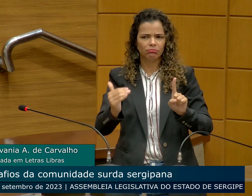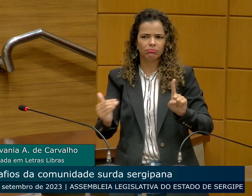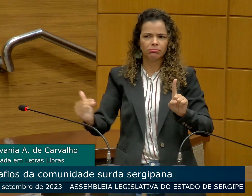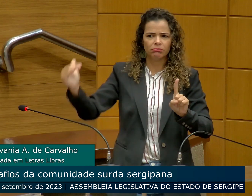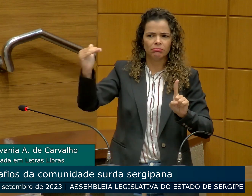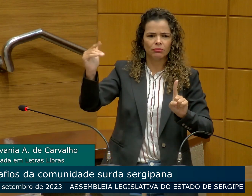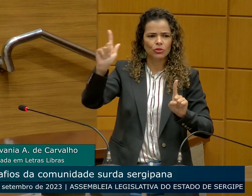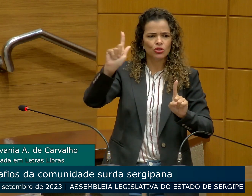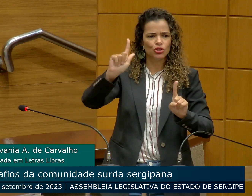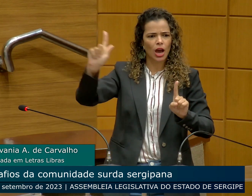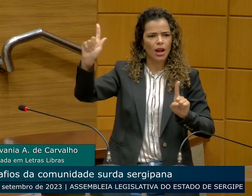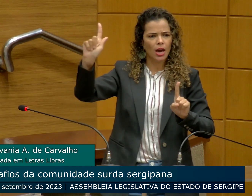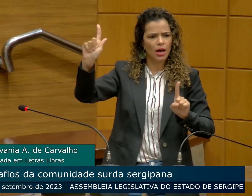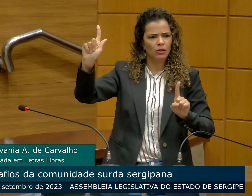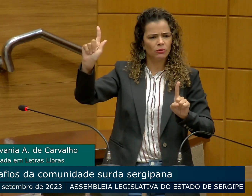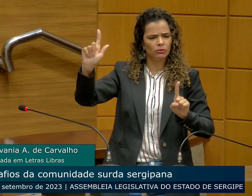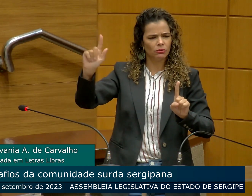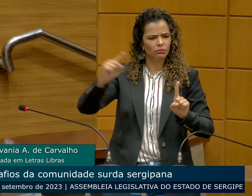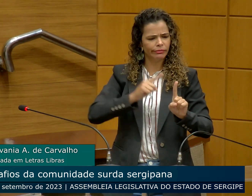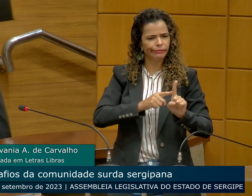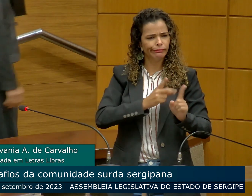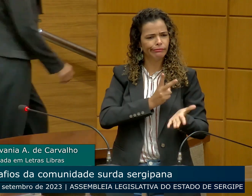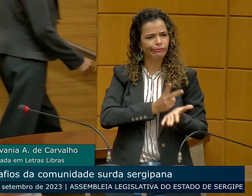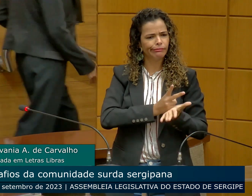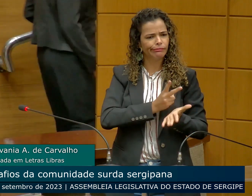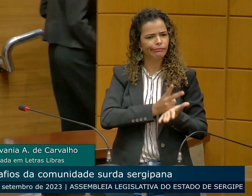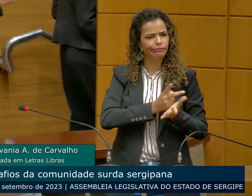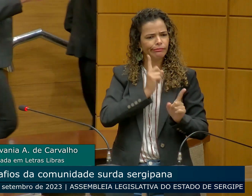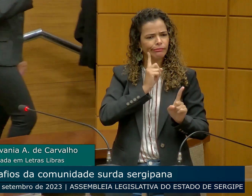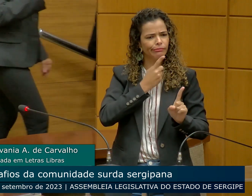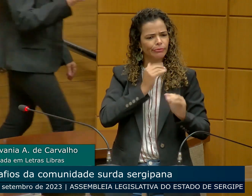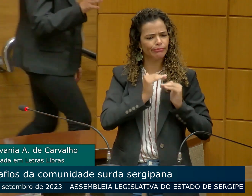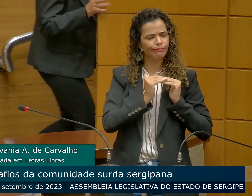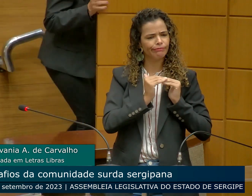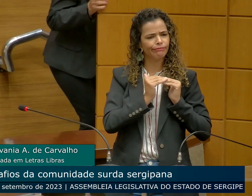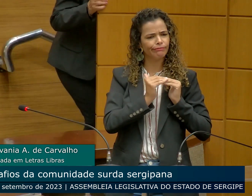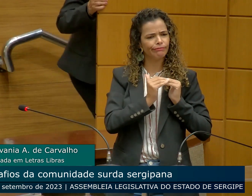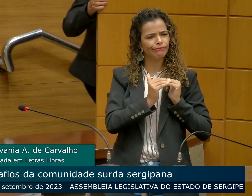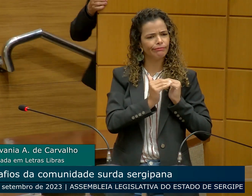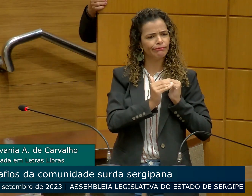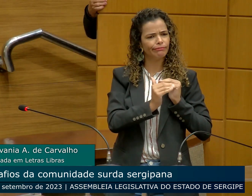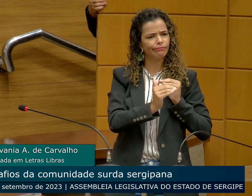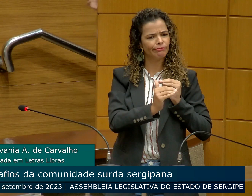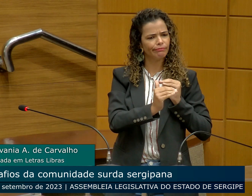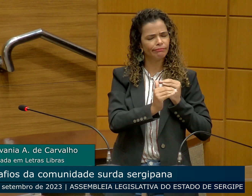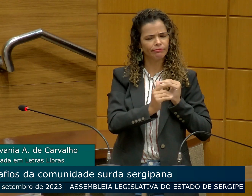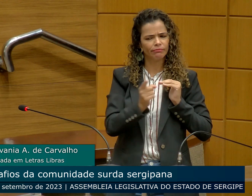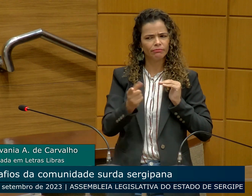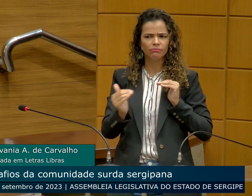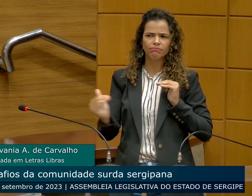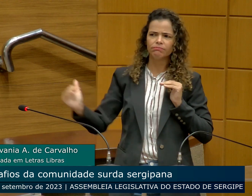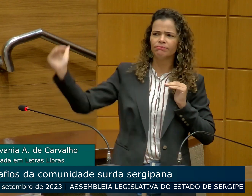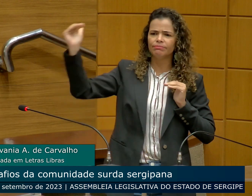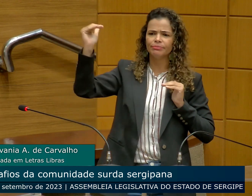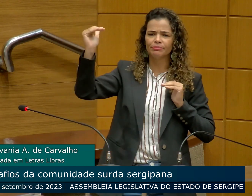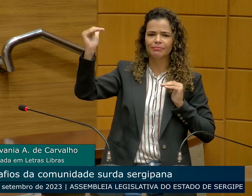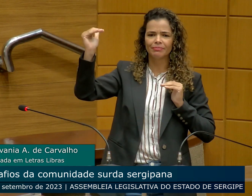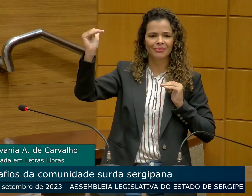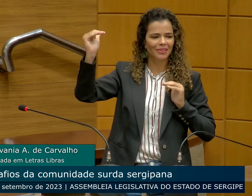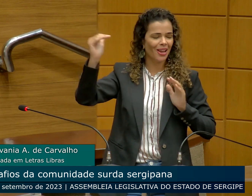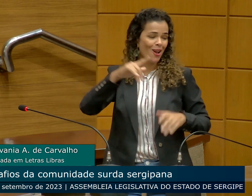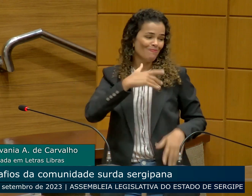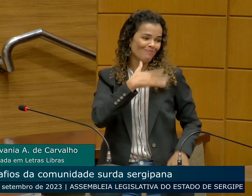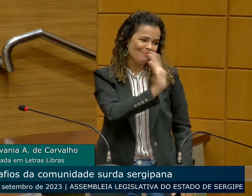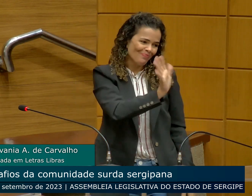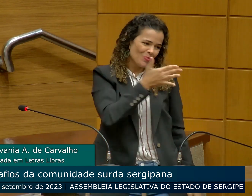aquela felicidade, todo mundo feliz. Só que aí eu percebi que enquanto o ouvinte